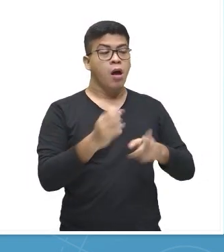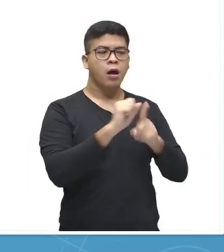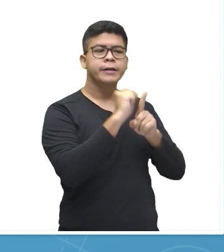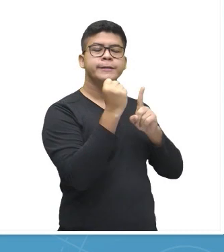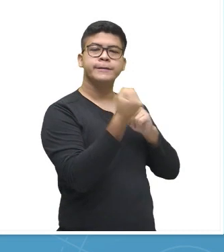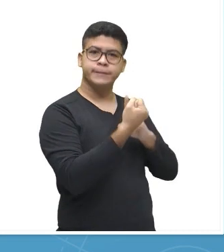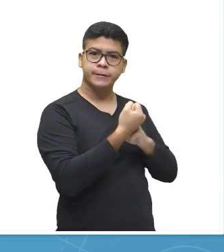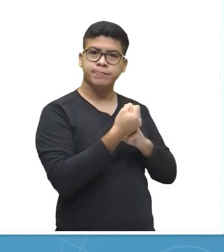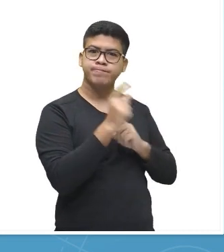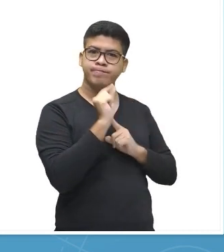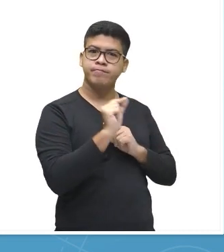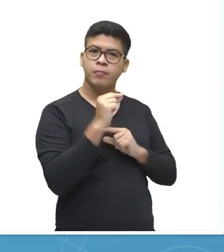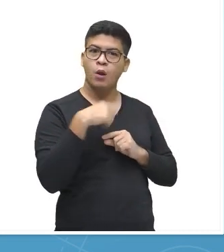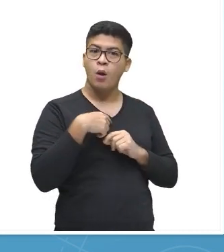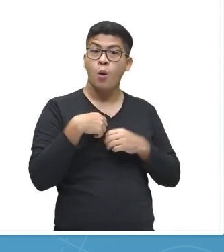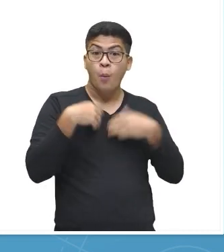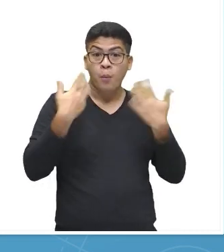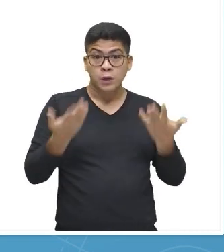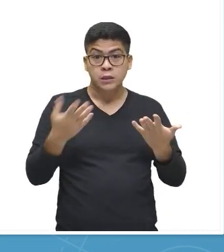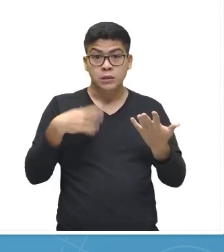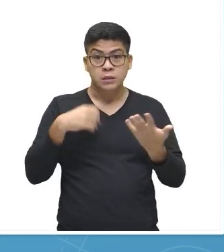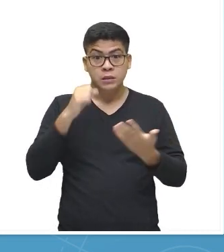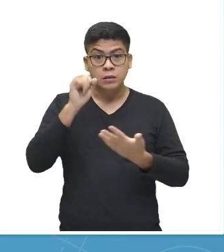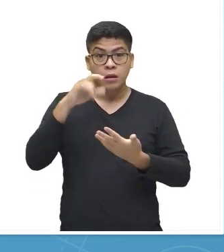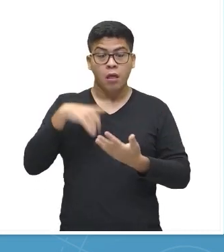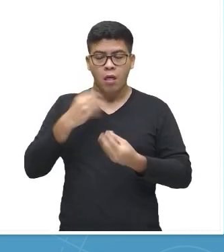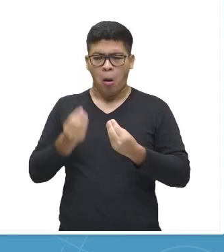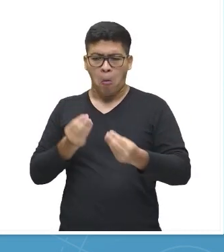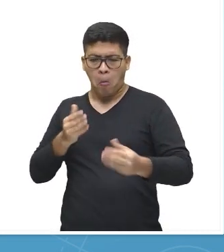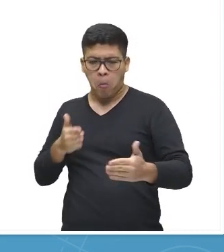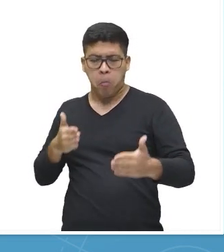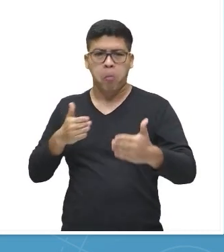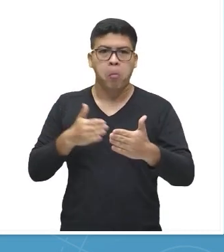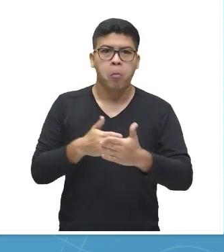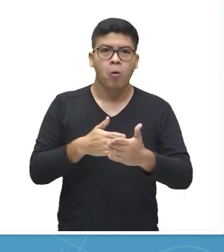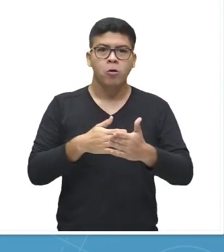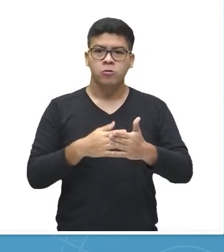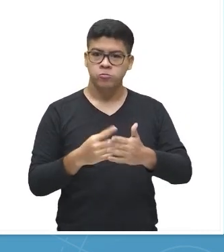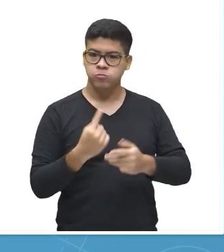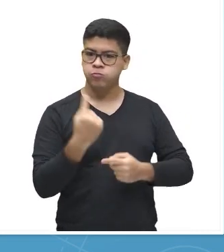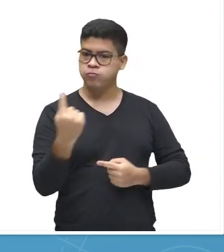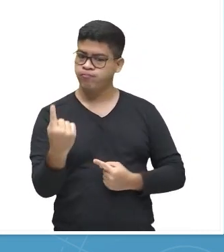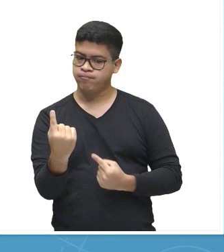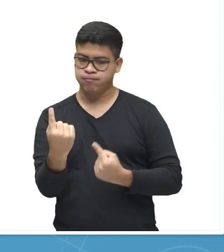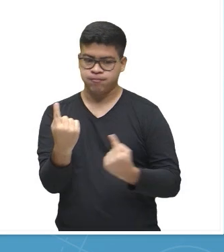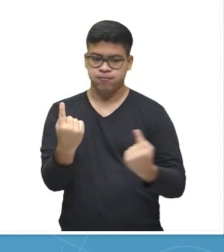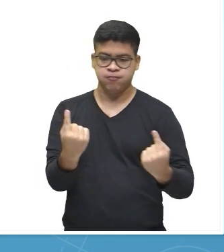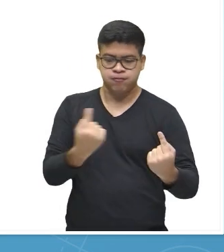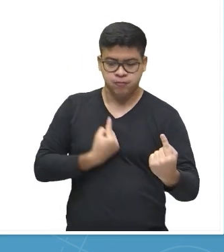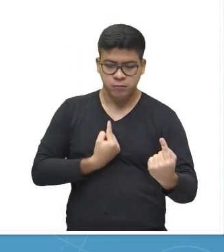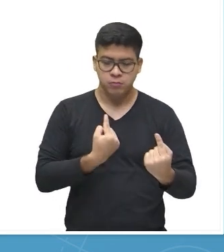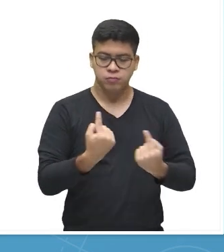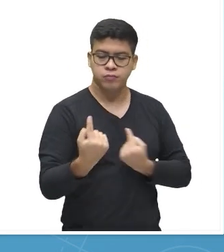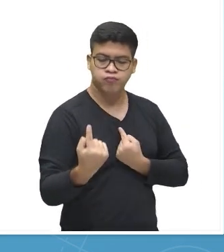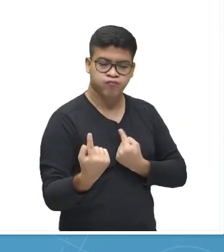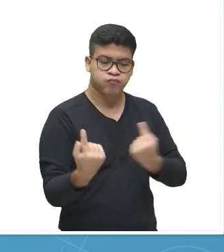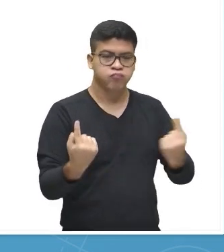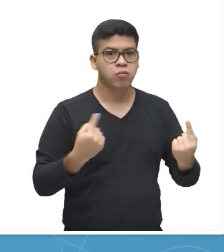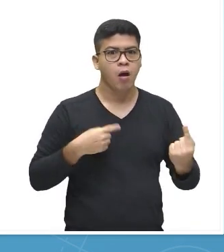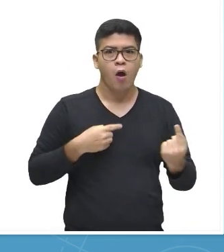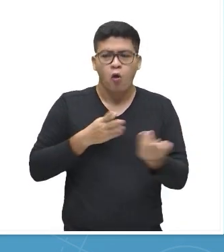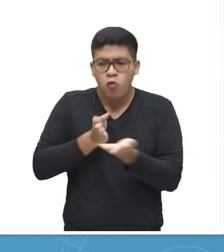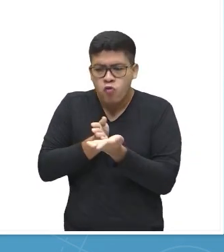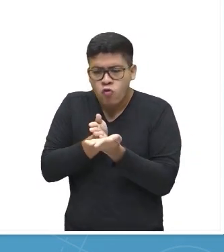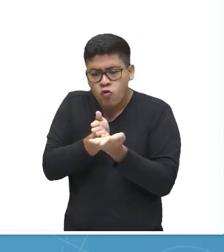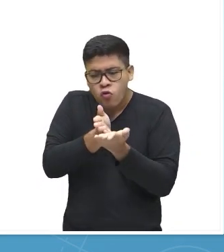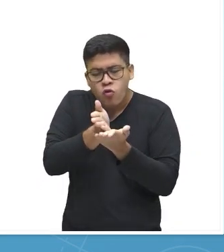sociedade. Pois se o homem pudesse chegar ao ponto de se auto-individualizar com apenas uma linha do